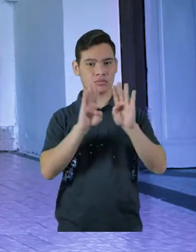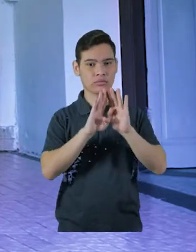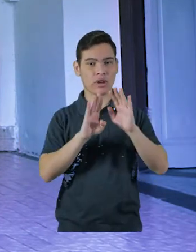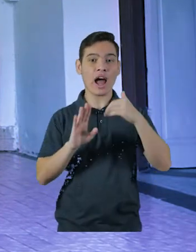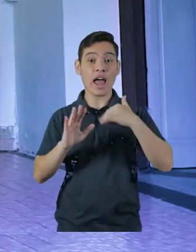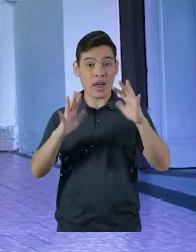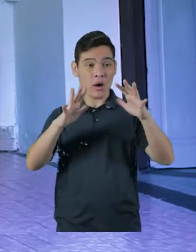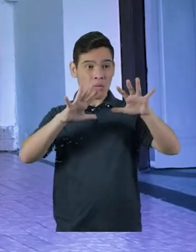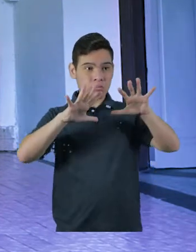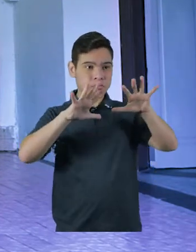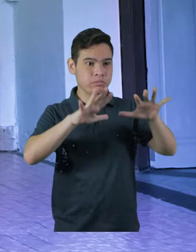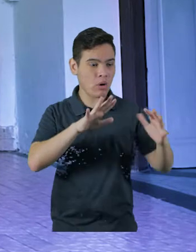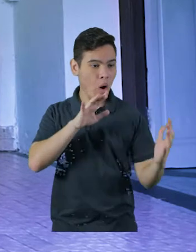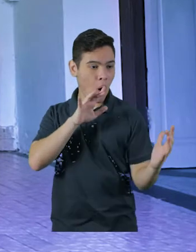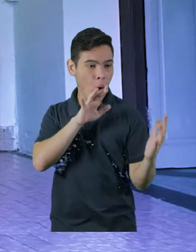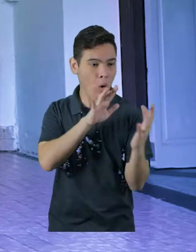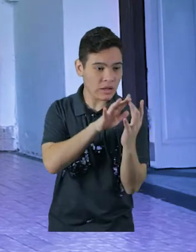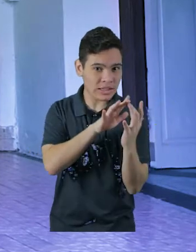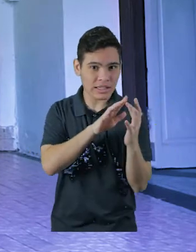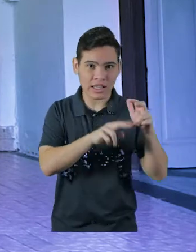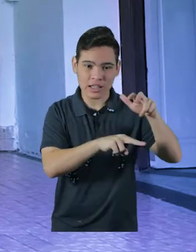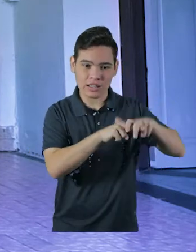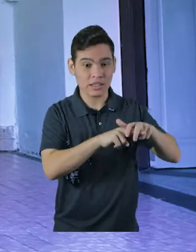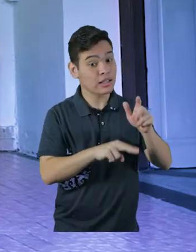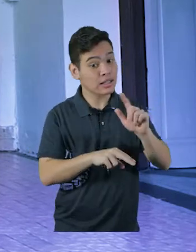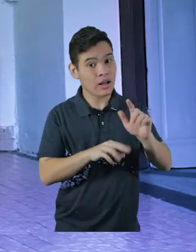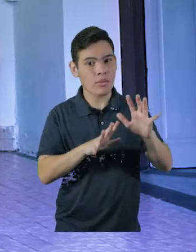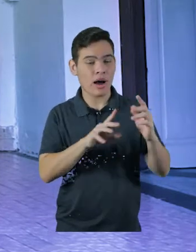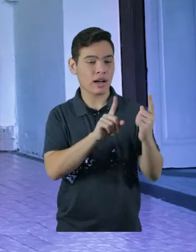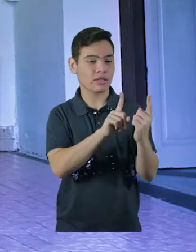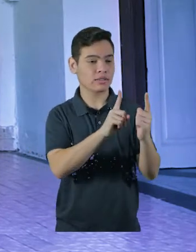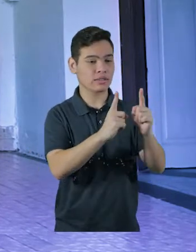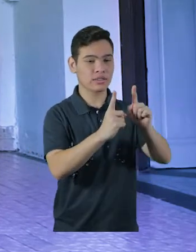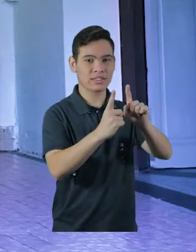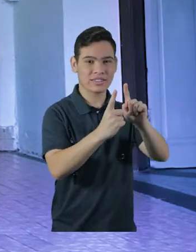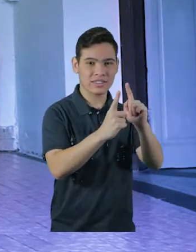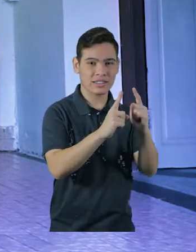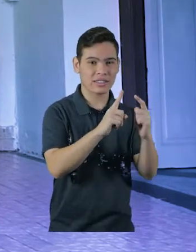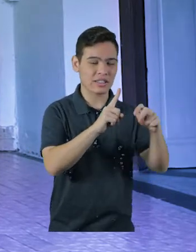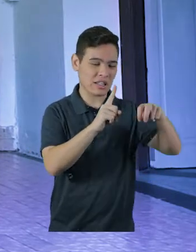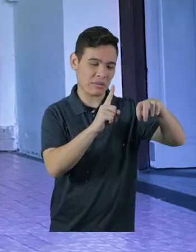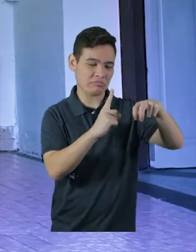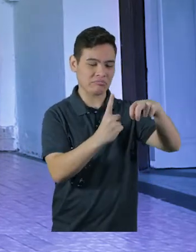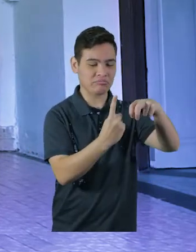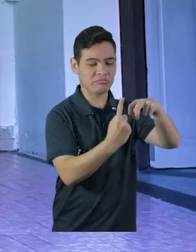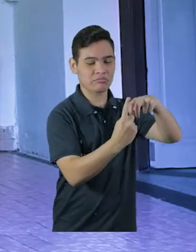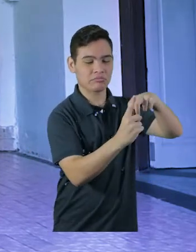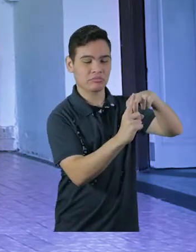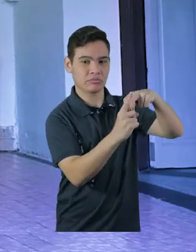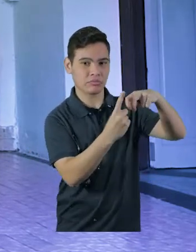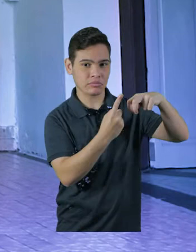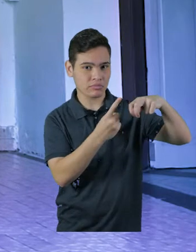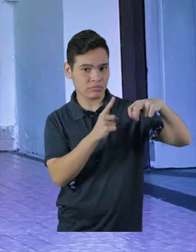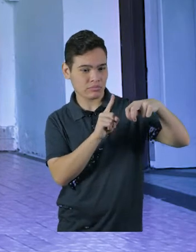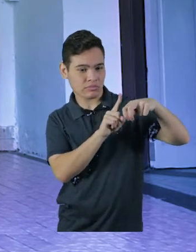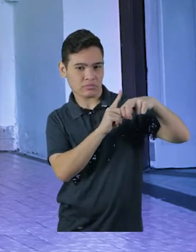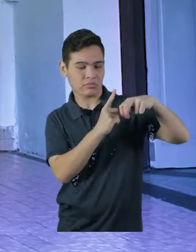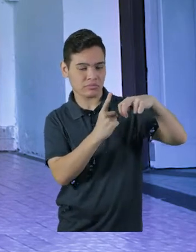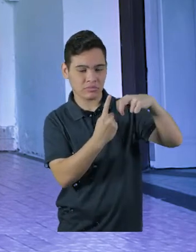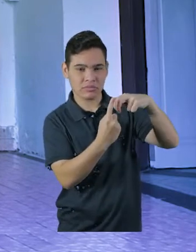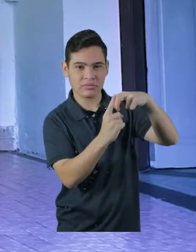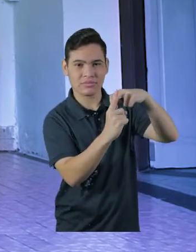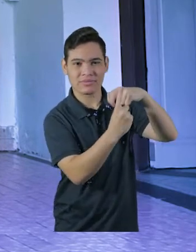cadeira propriamente, mas já toco tudo aquilo que é o espaço que ela gera.